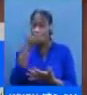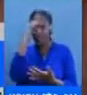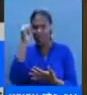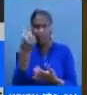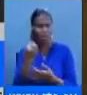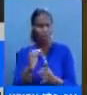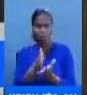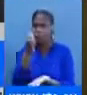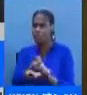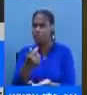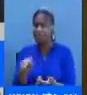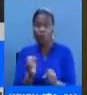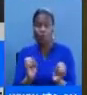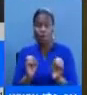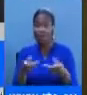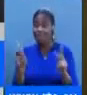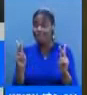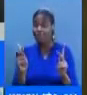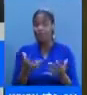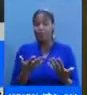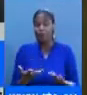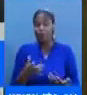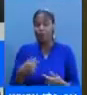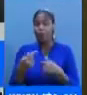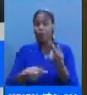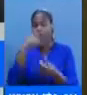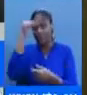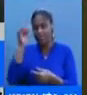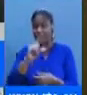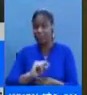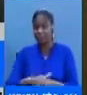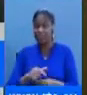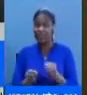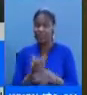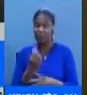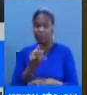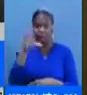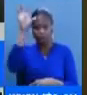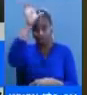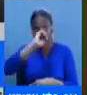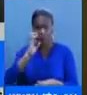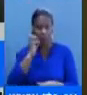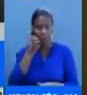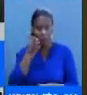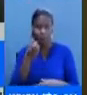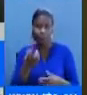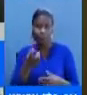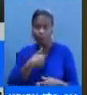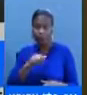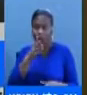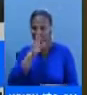de vistos. Repare que isto está associado a outras iniciativas, medidas que foram adotadas pelo governo angolano.